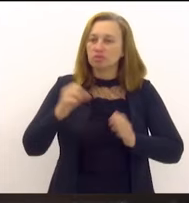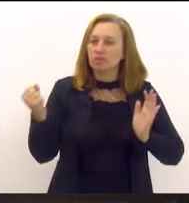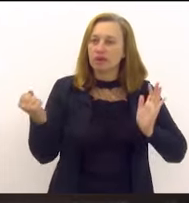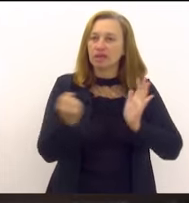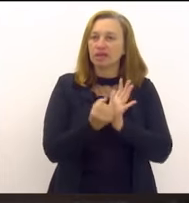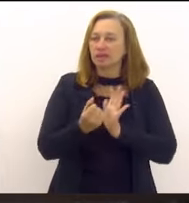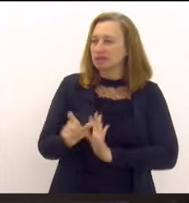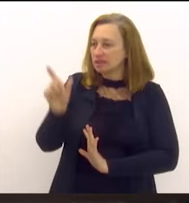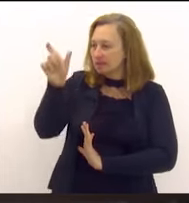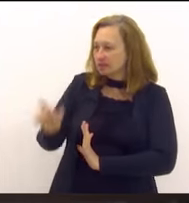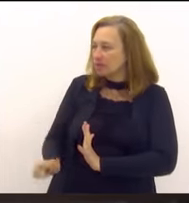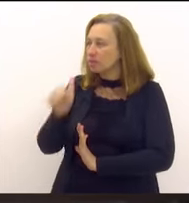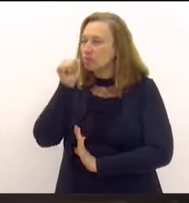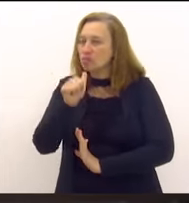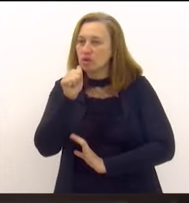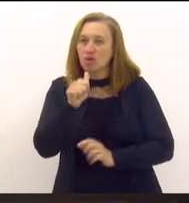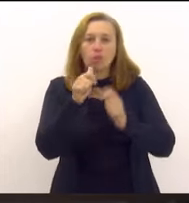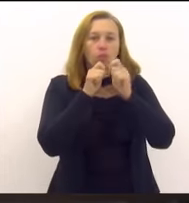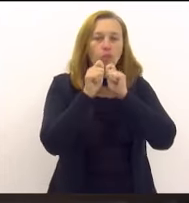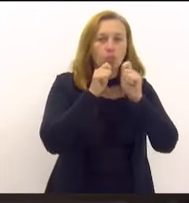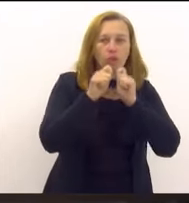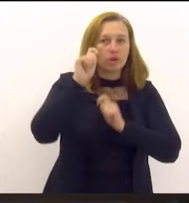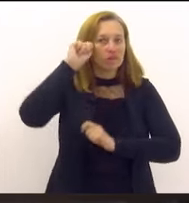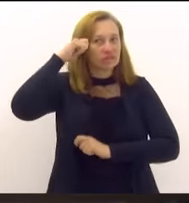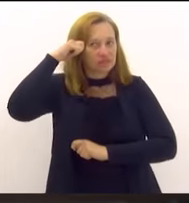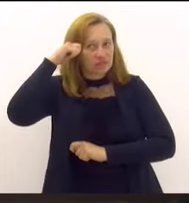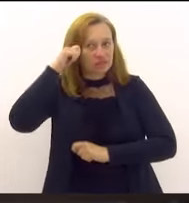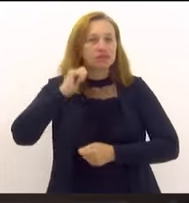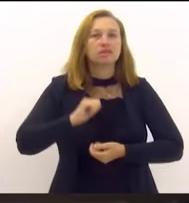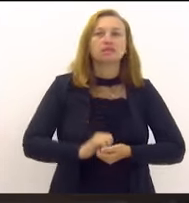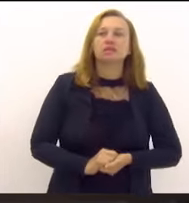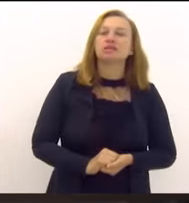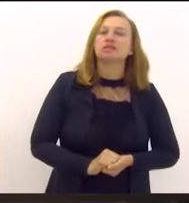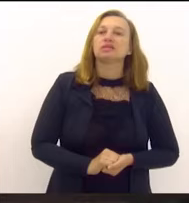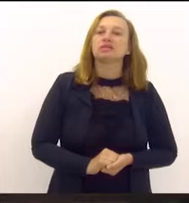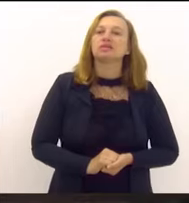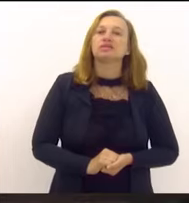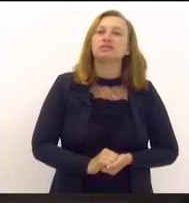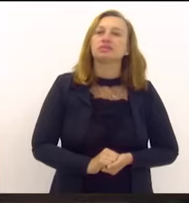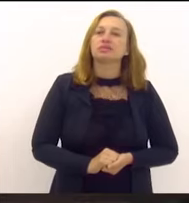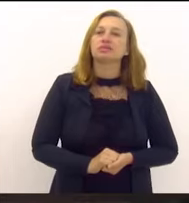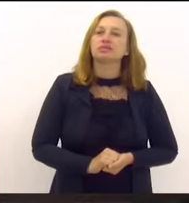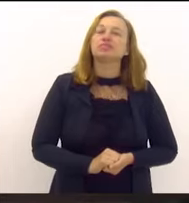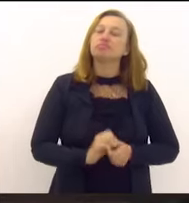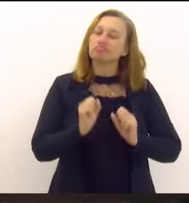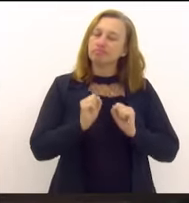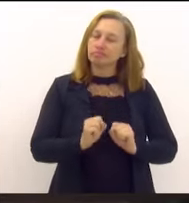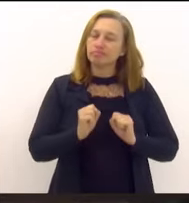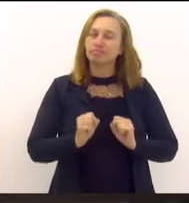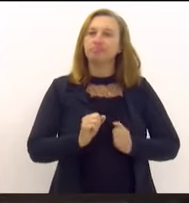mulher jornalista, negra, idealizadora de projetos, que pôde ali